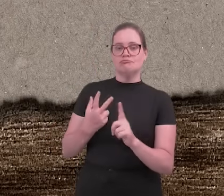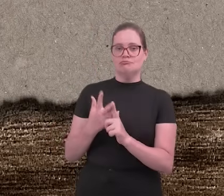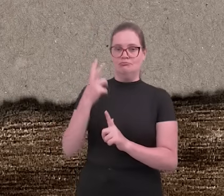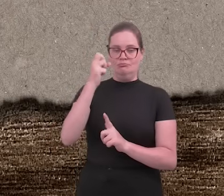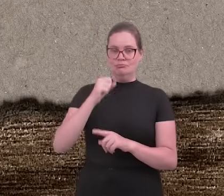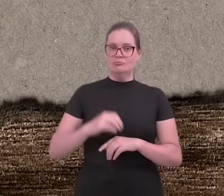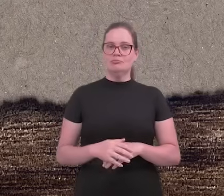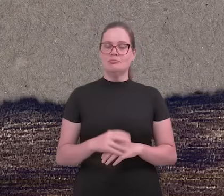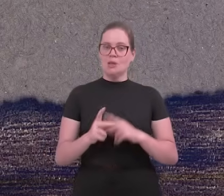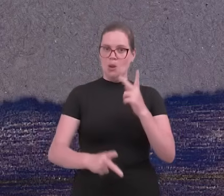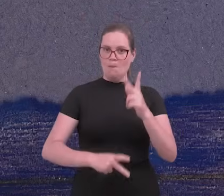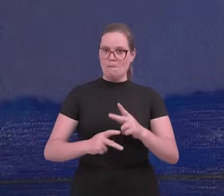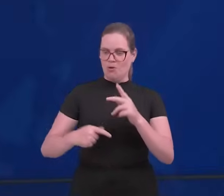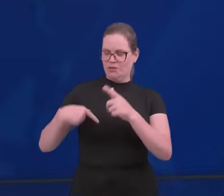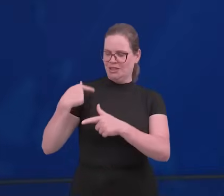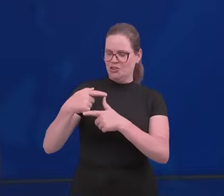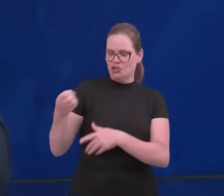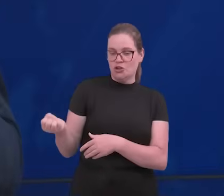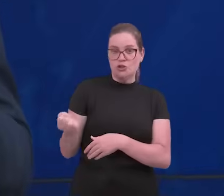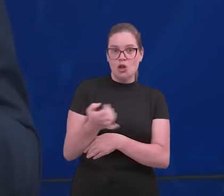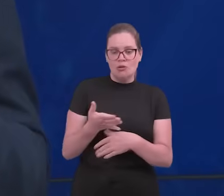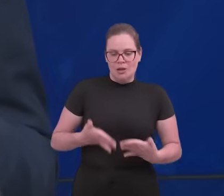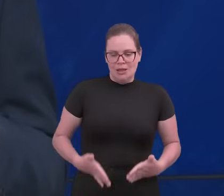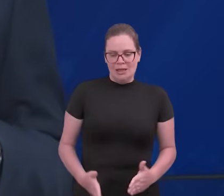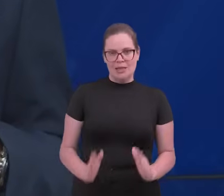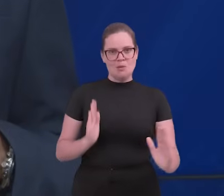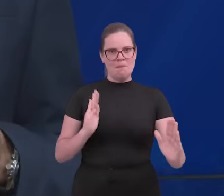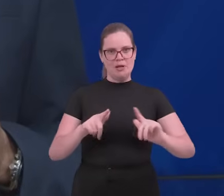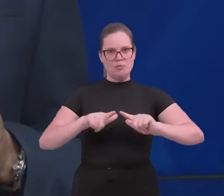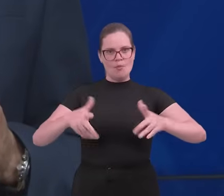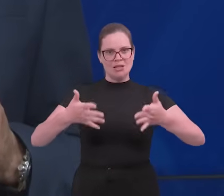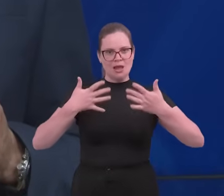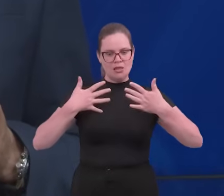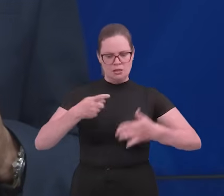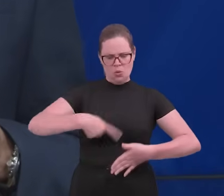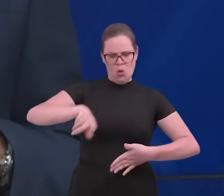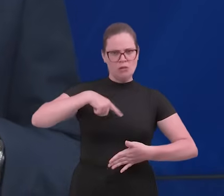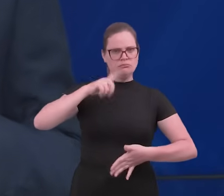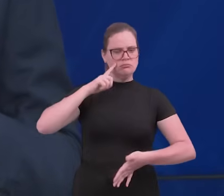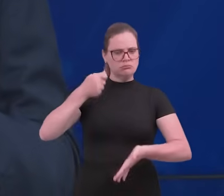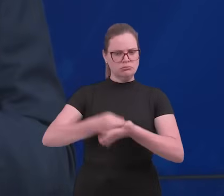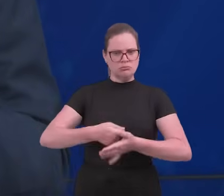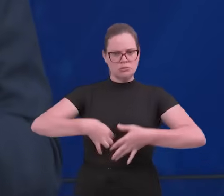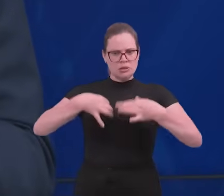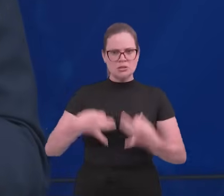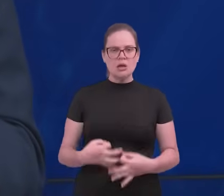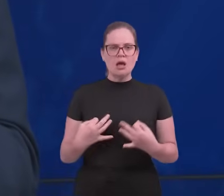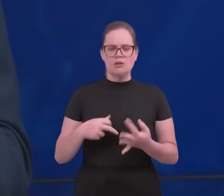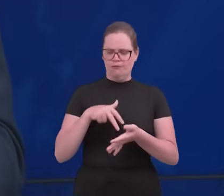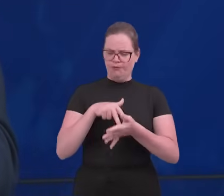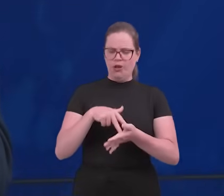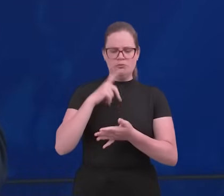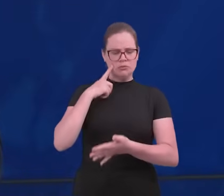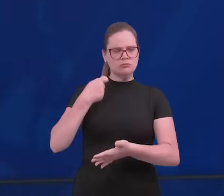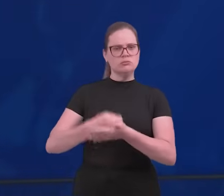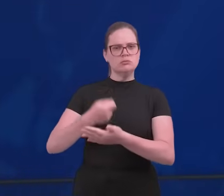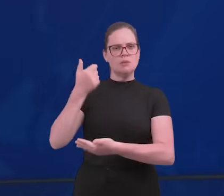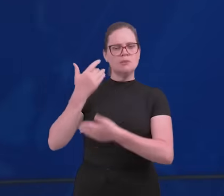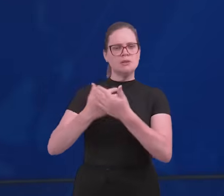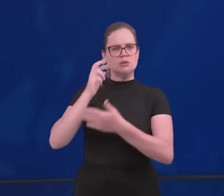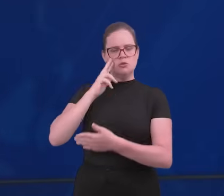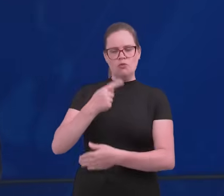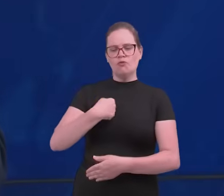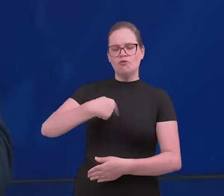dos nascidos de Israel havia tomado uma decisão firme e definida diante do